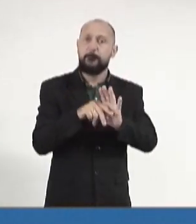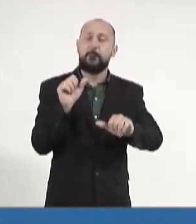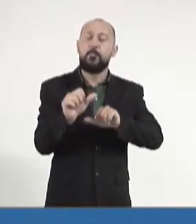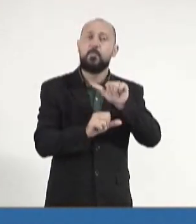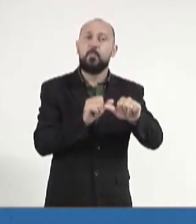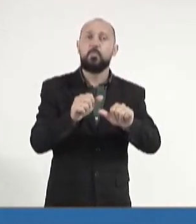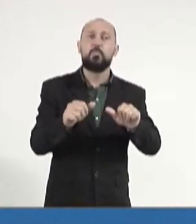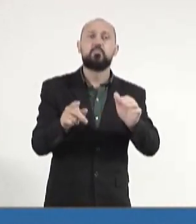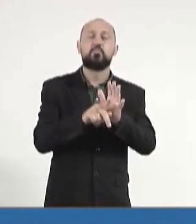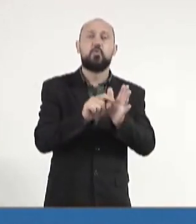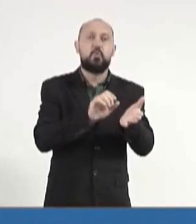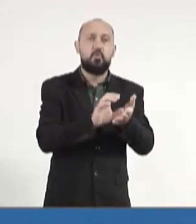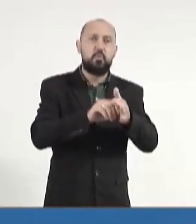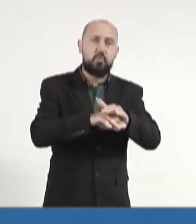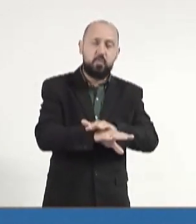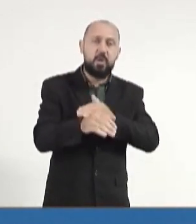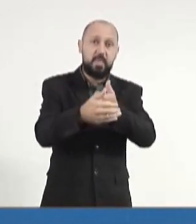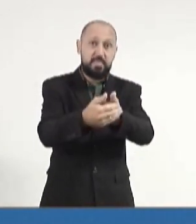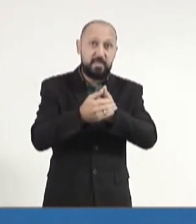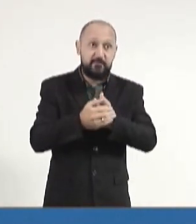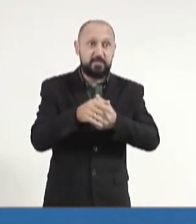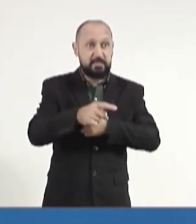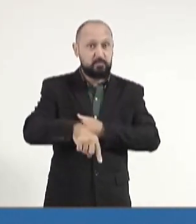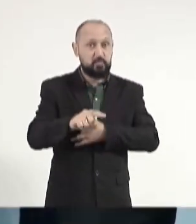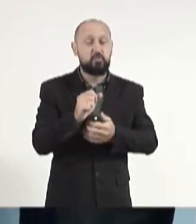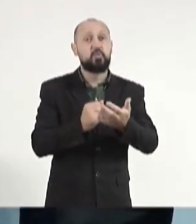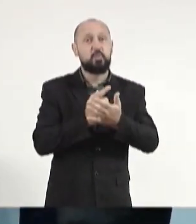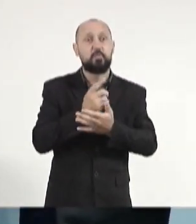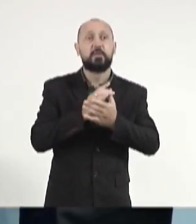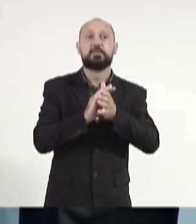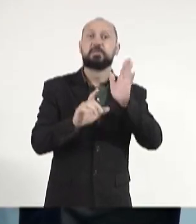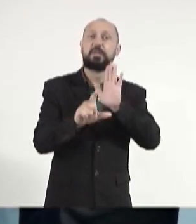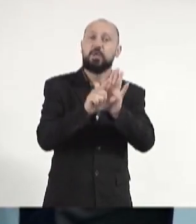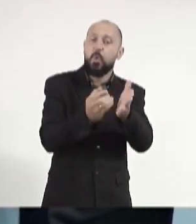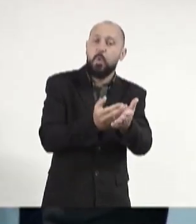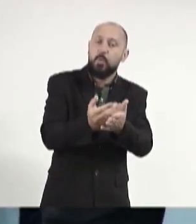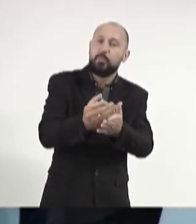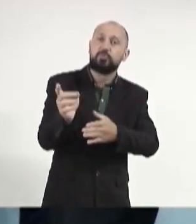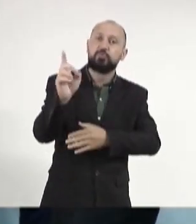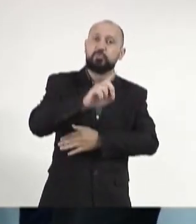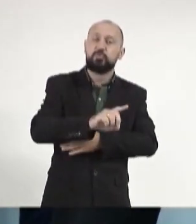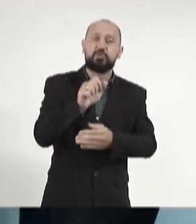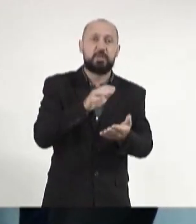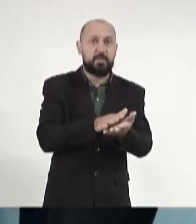própria e revertida para o Fundo Estadual de Defesa do Consumidor. Esta lei entra em vigor na data de sua